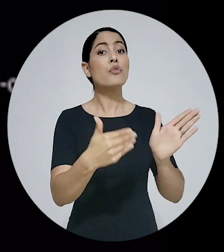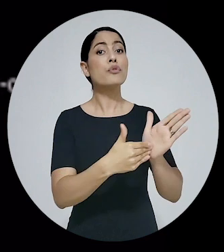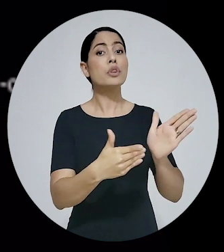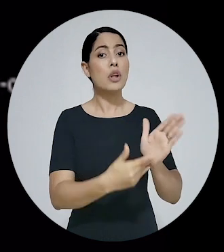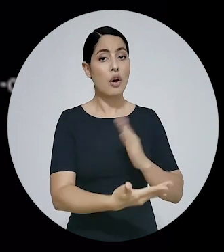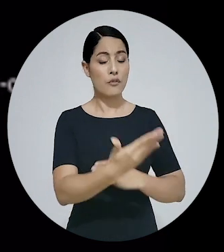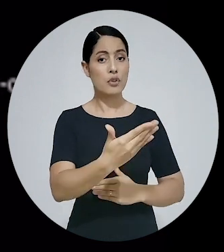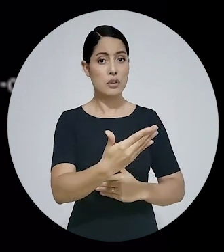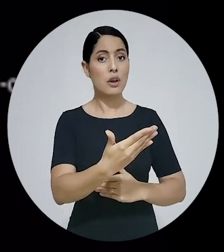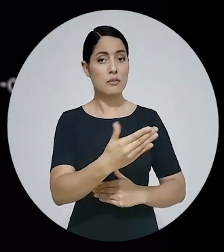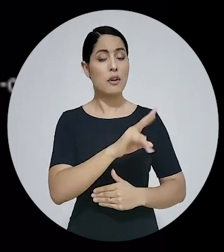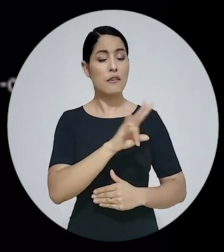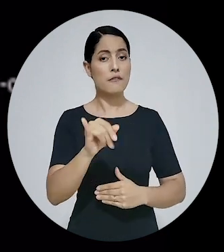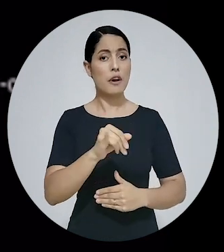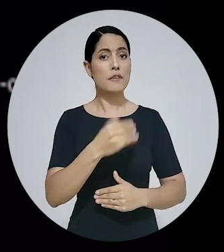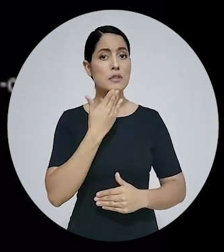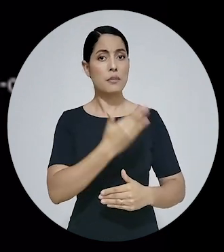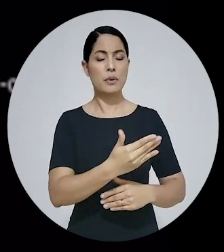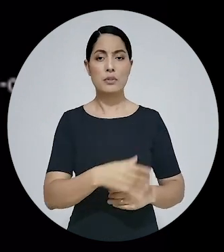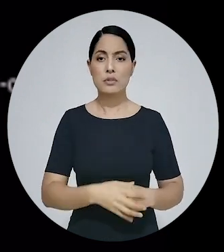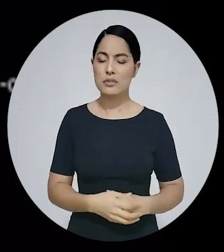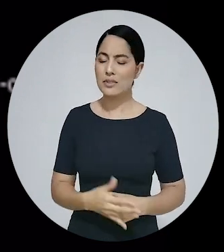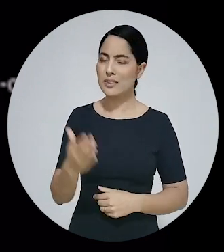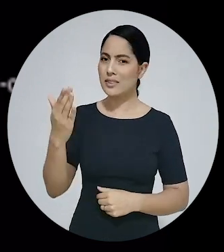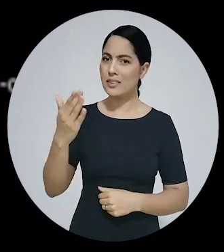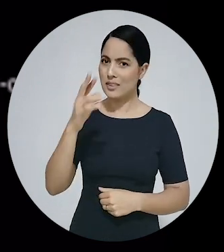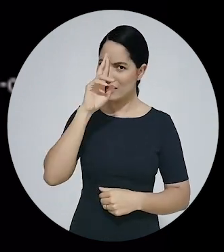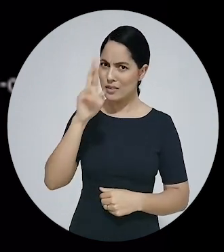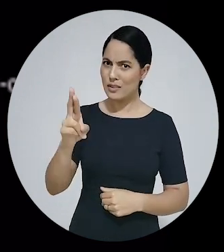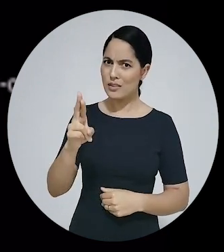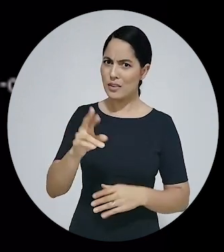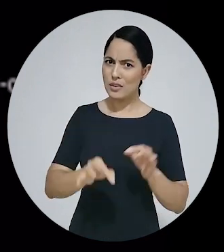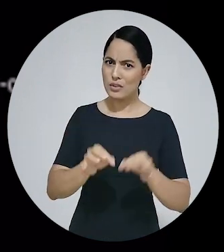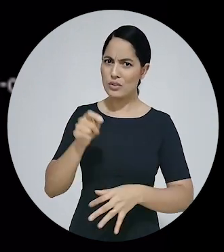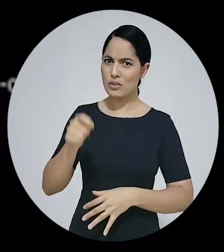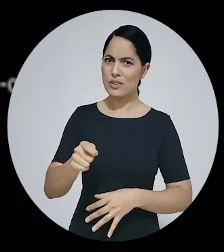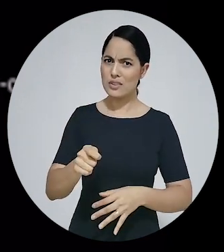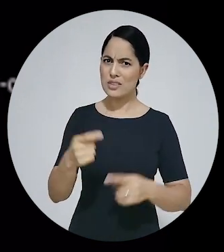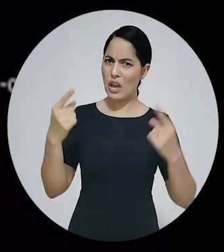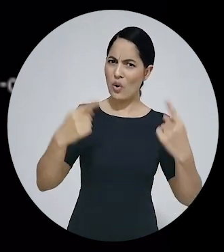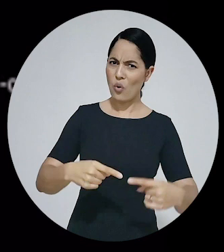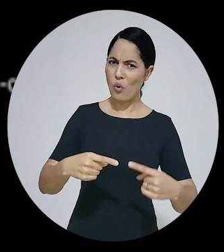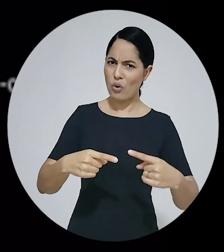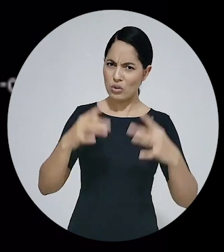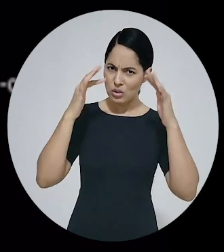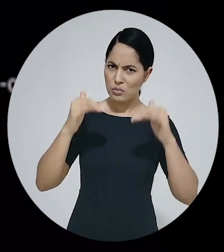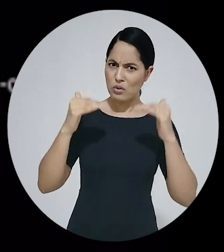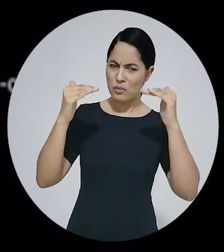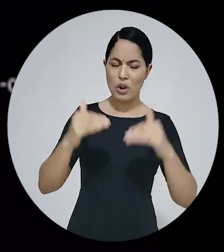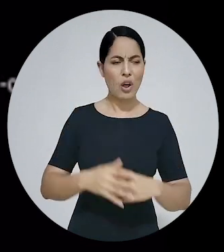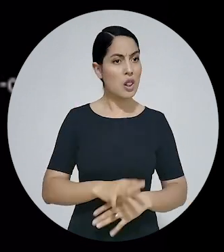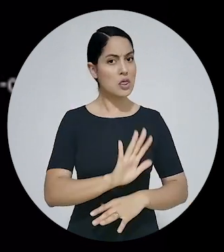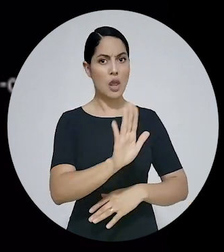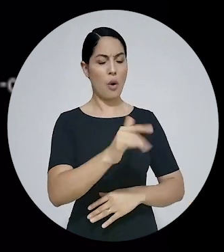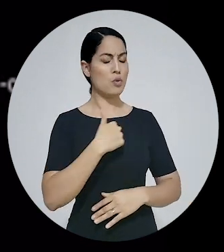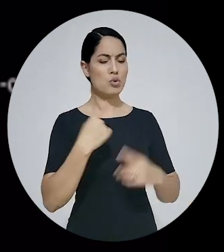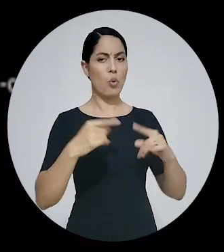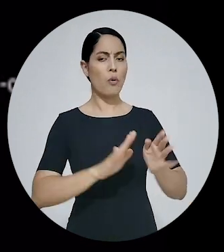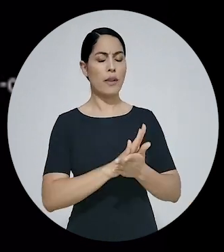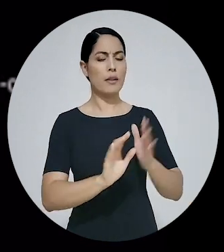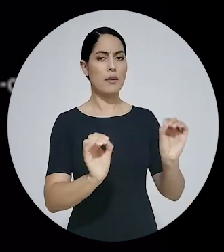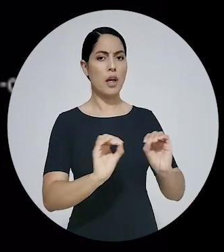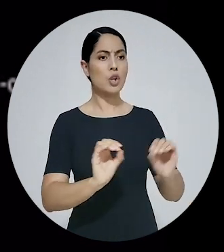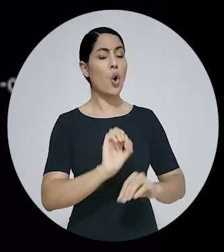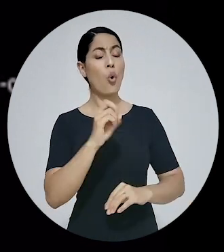o senhor formula seu requerimento. Ao final do interrogatório, o senhor formula seu requerimento. Vossa Excelência é contrária à jurisprudência Não, dos eu sou tribunais contrária. superiores? Não, nada disso. Ou